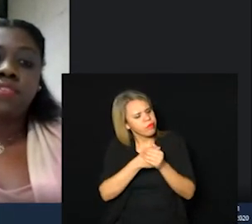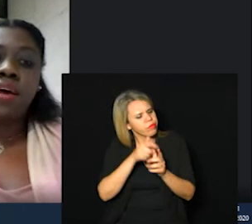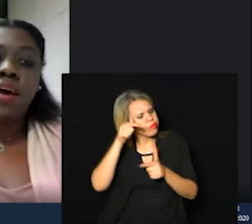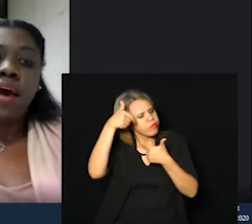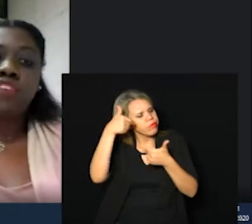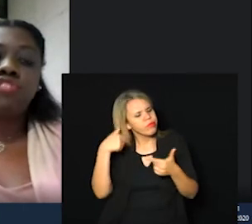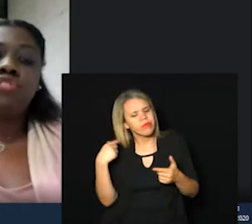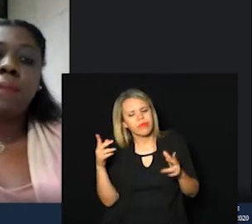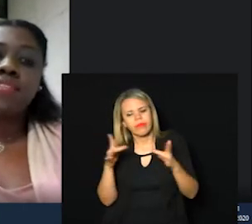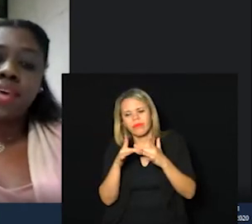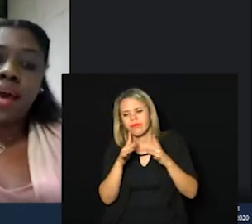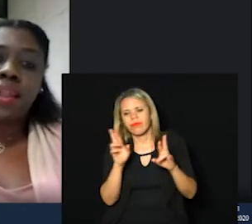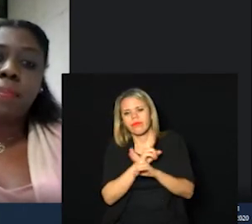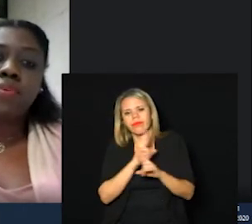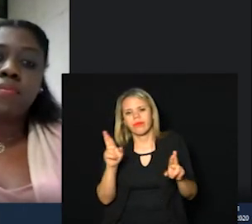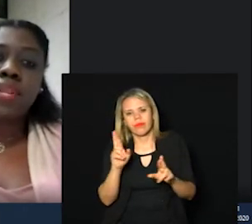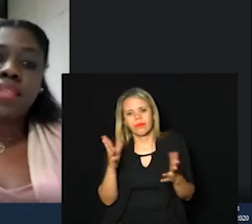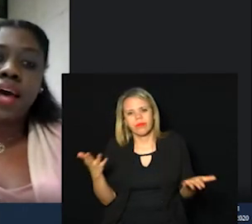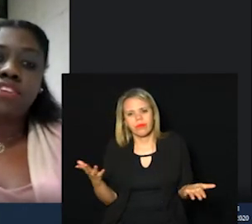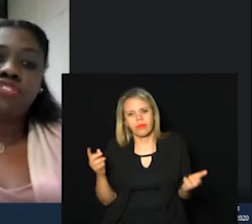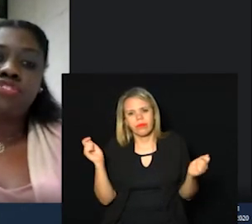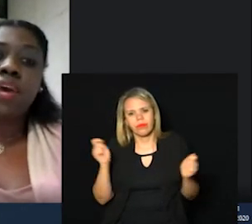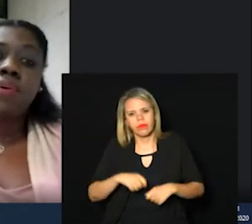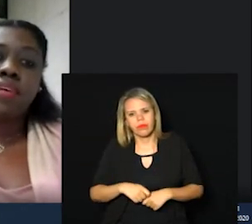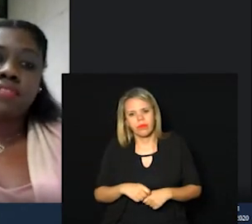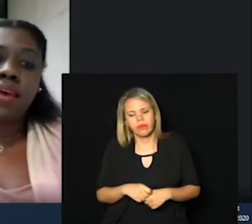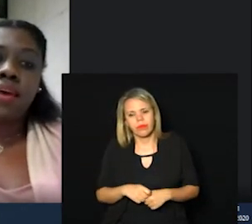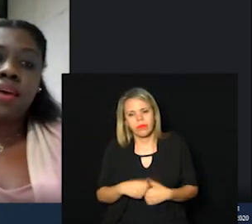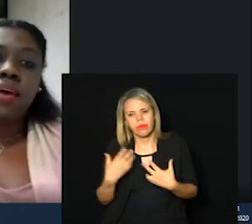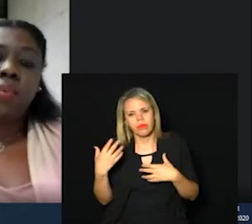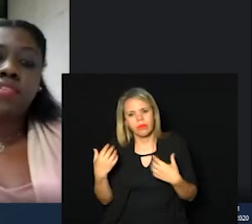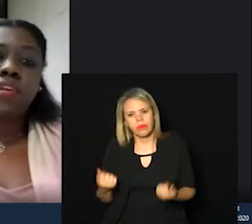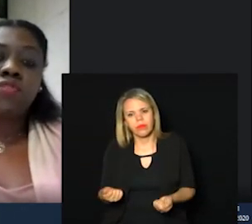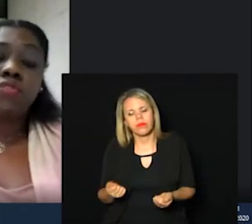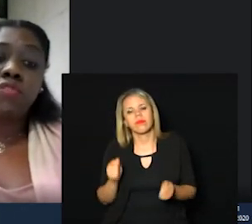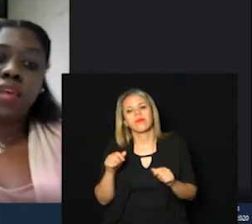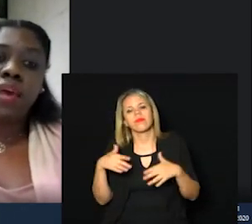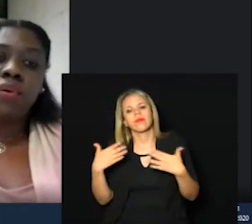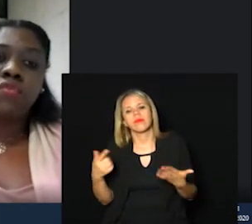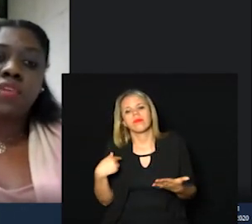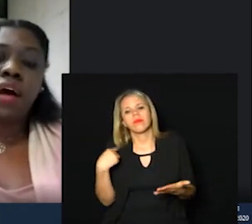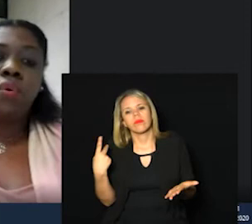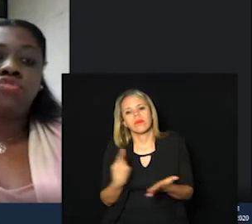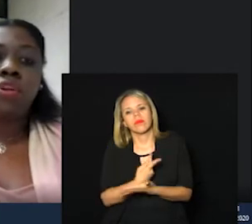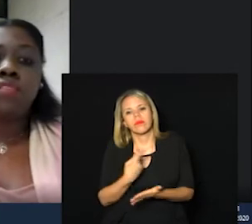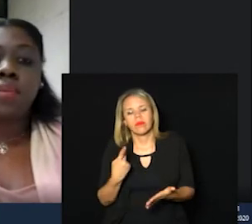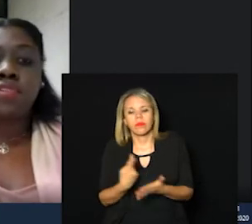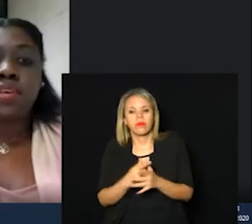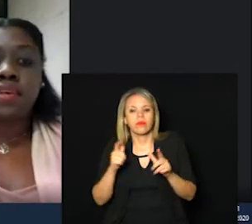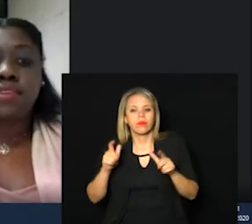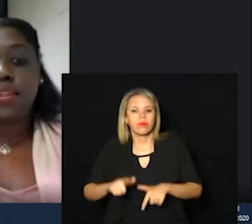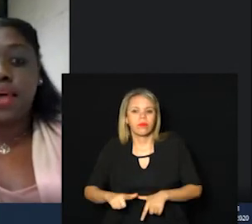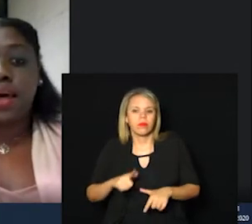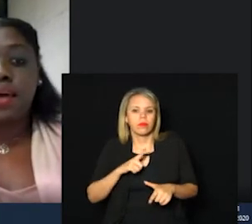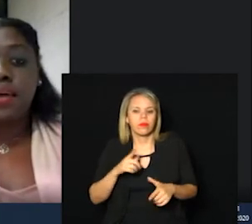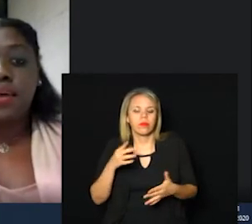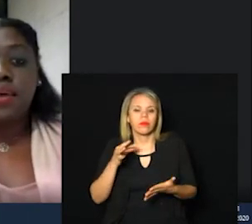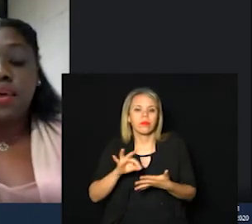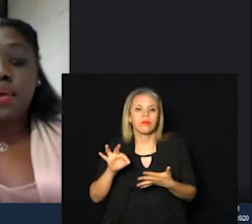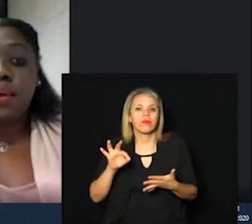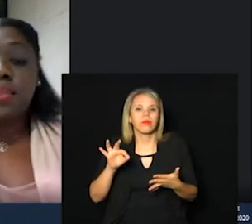relações, a gente mascara a possibilidade de reconhecer quais são os nossos erros, aonde nós temos que